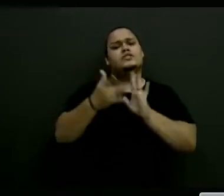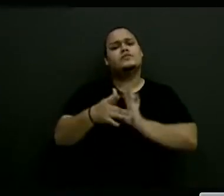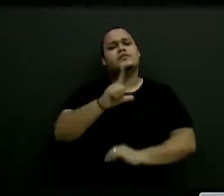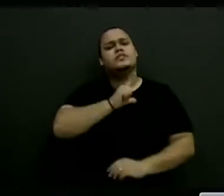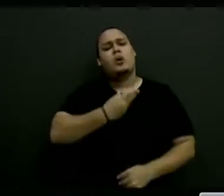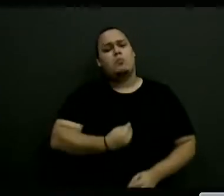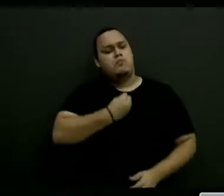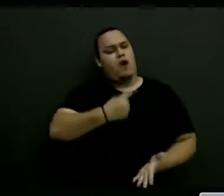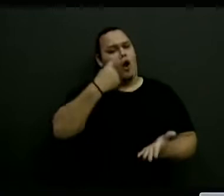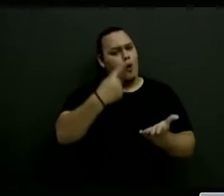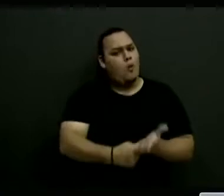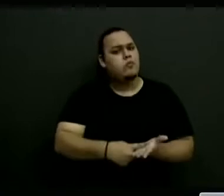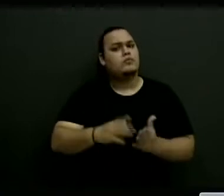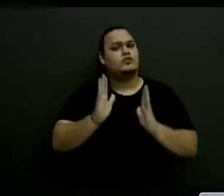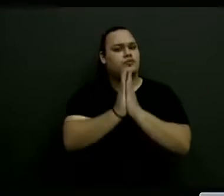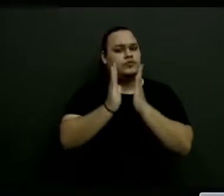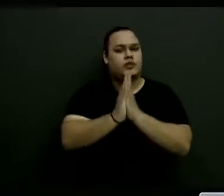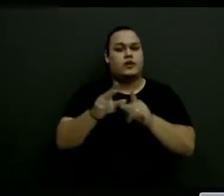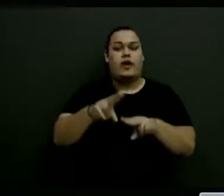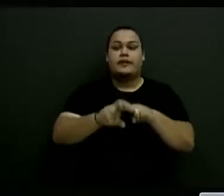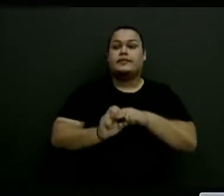impactou a vida dos seus discípulos.